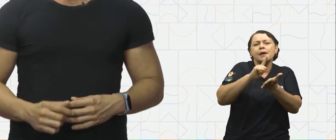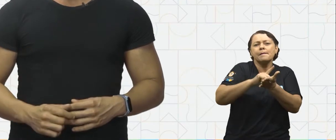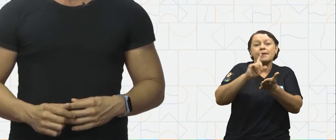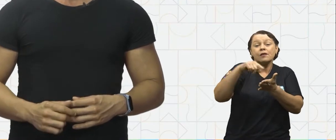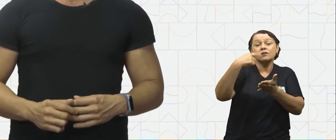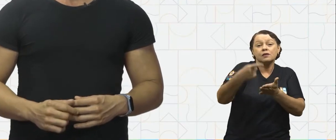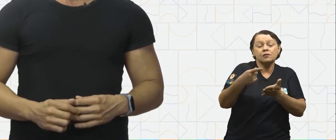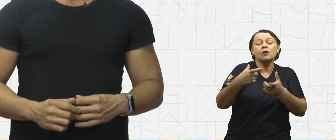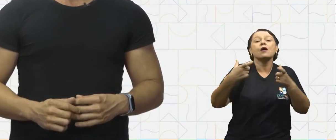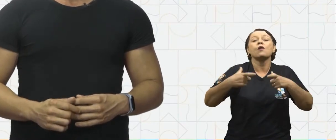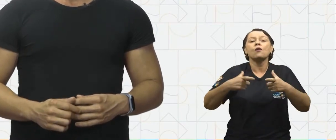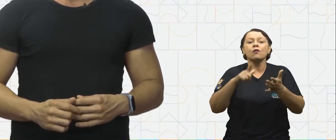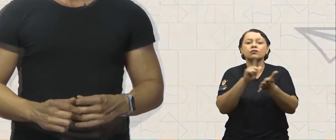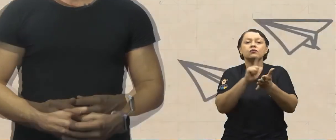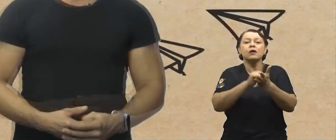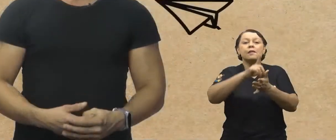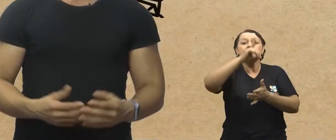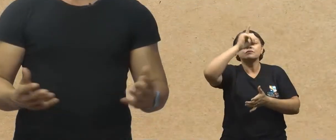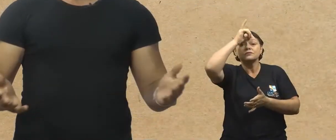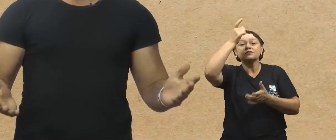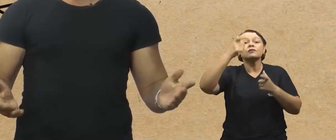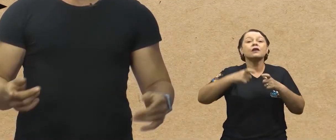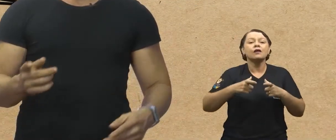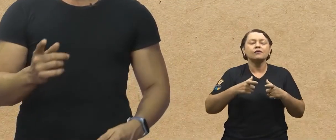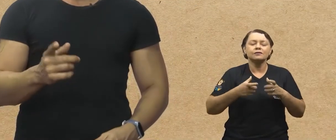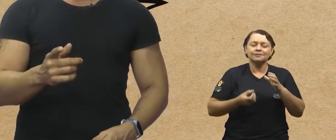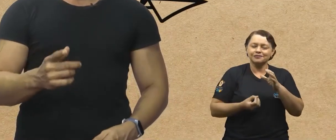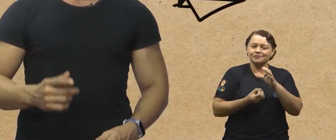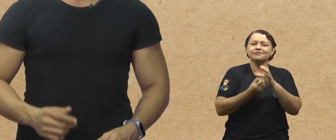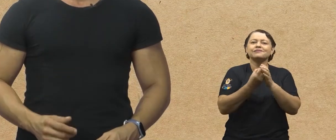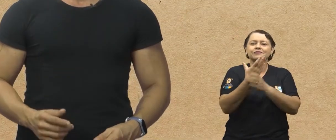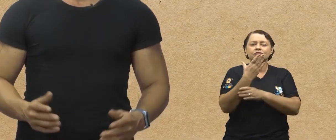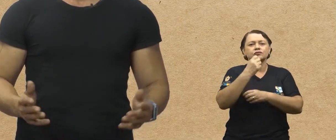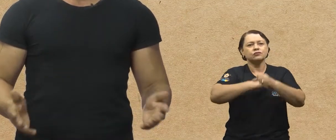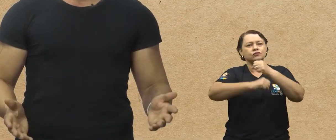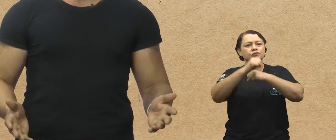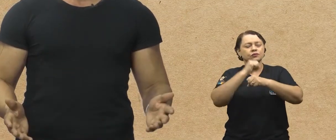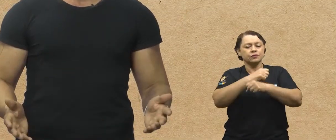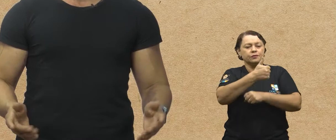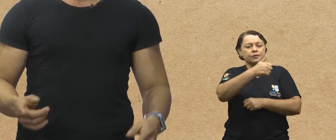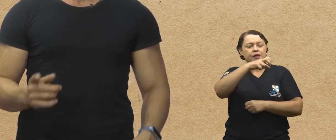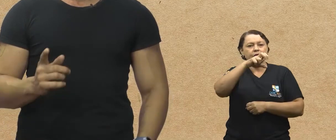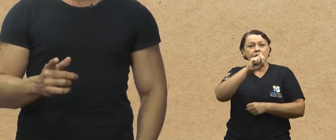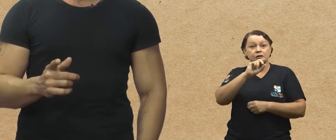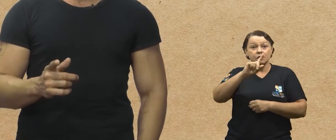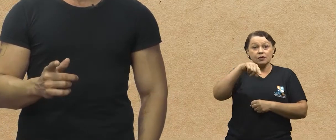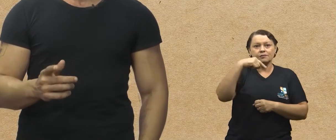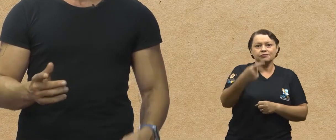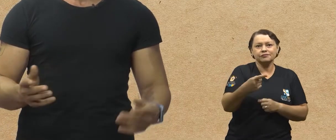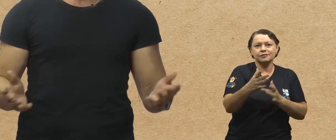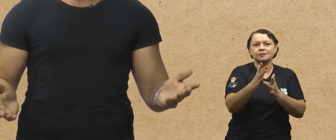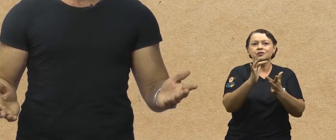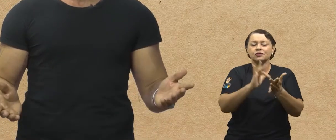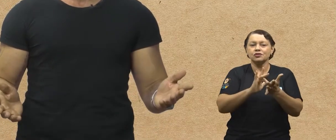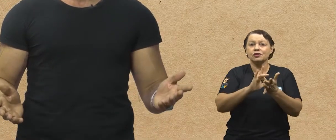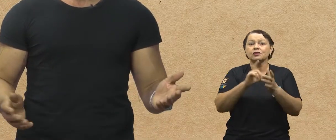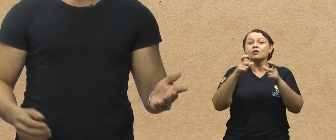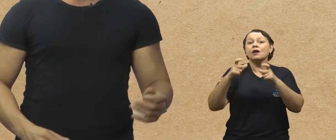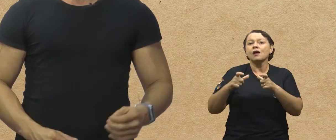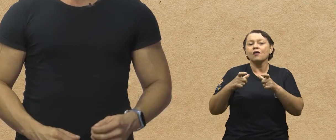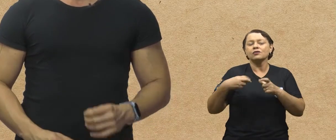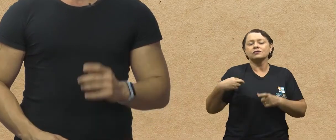sabe onde foi inventado o papel? O papel surgiu por volta do ano 150 d.C., lá na